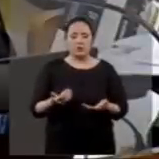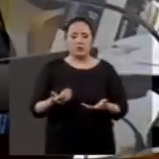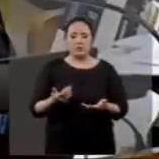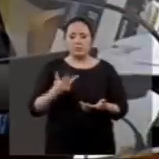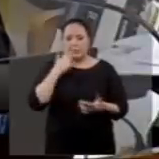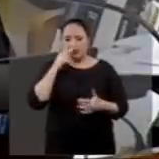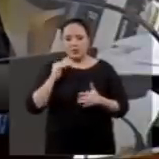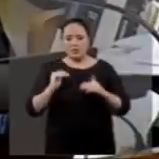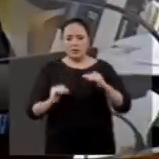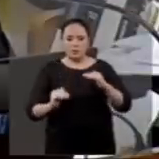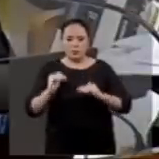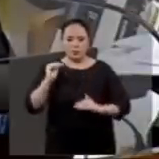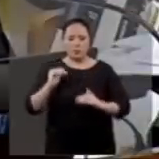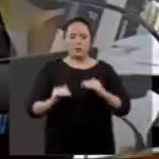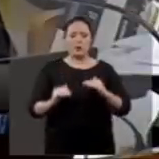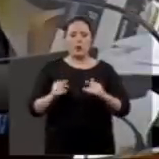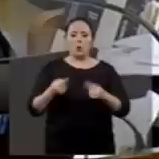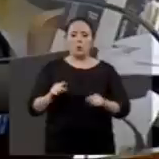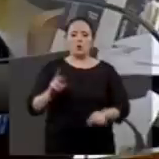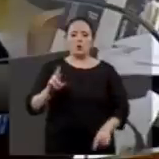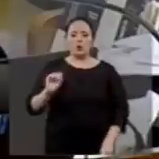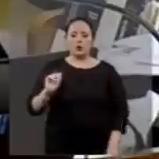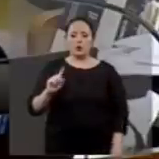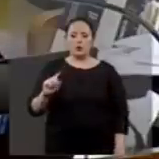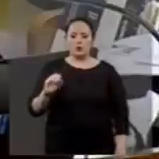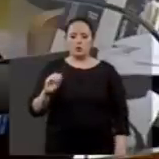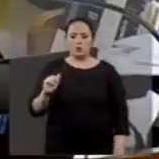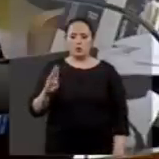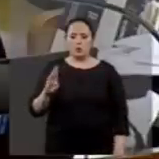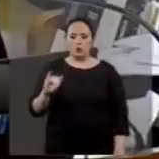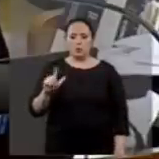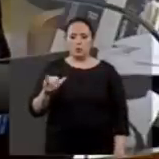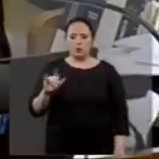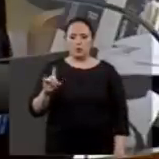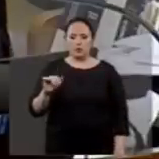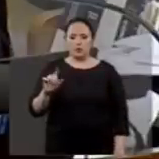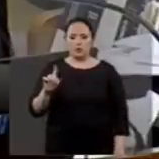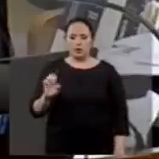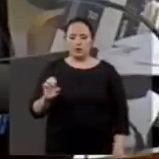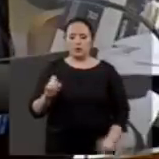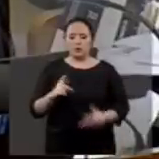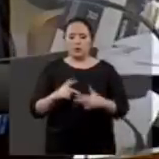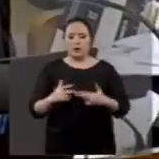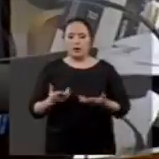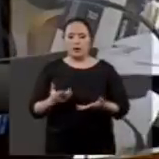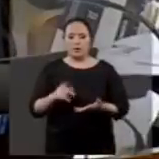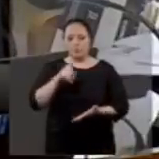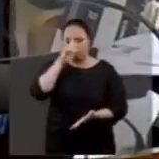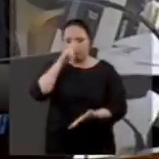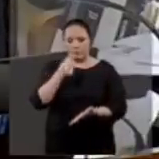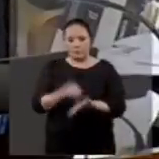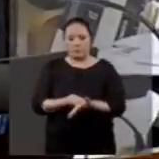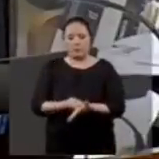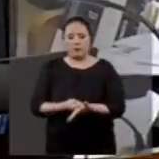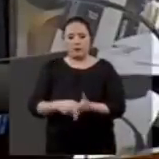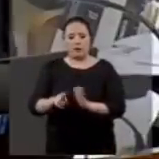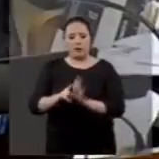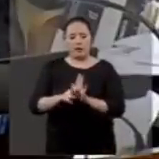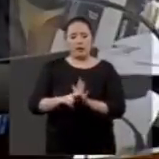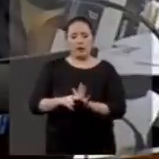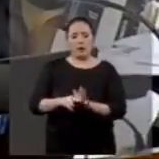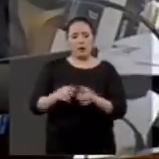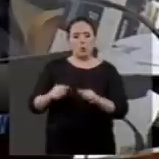desproporcional, ferindo a razoabilidade, uma normatização que desrespeite a livre iniciativa e